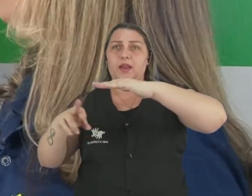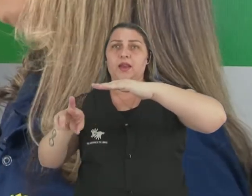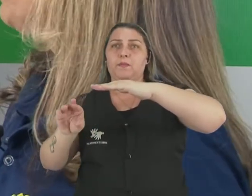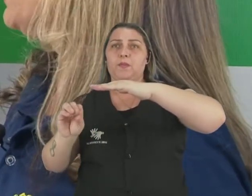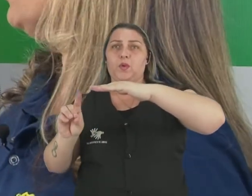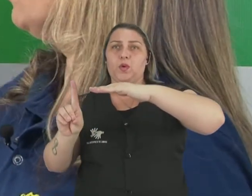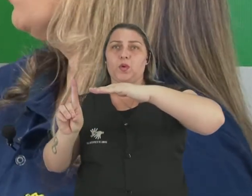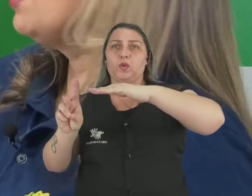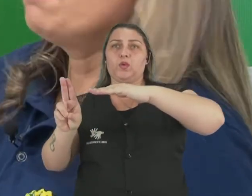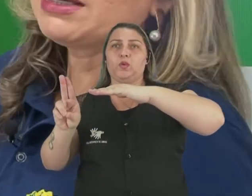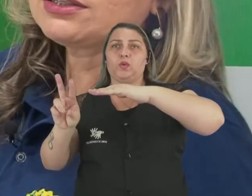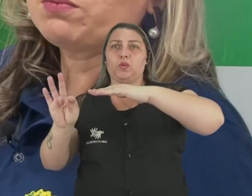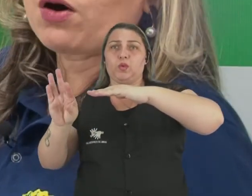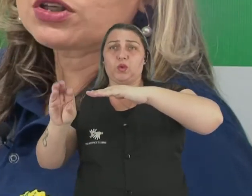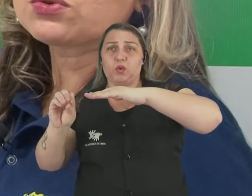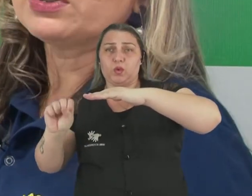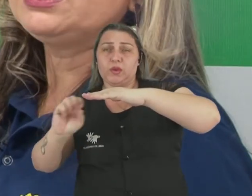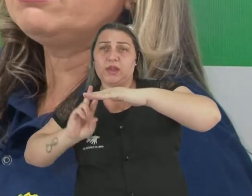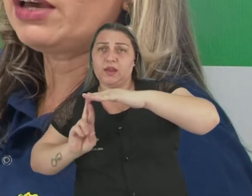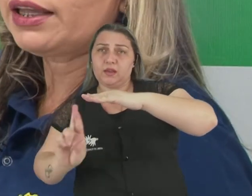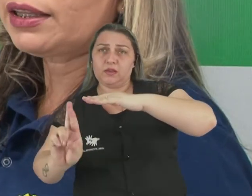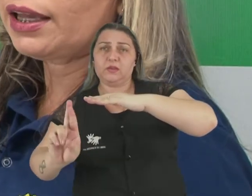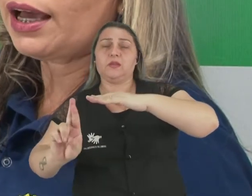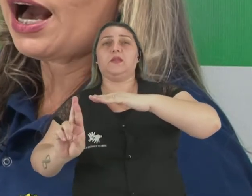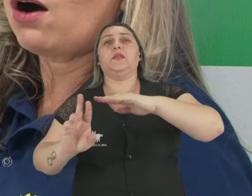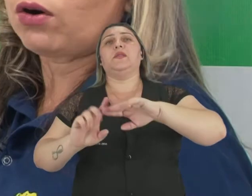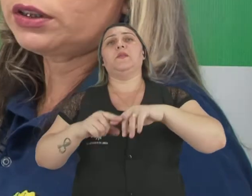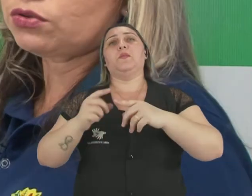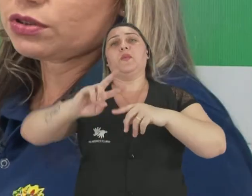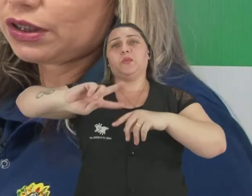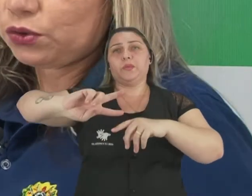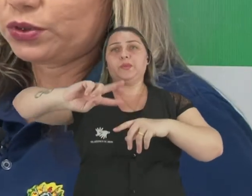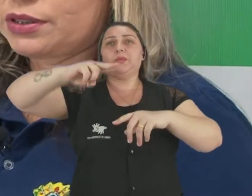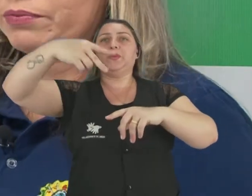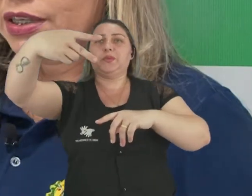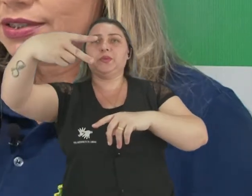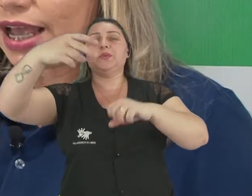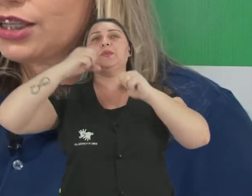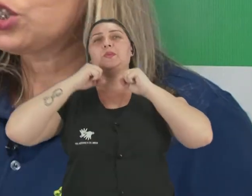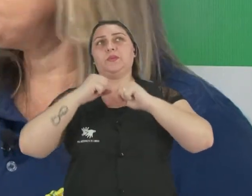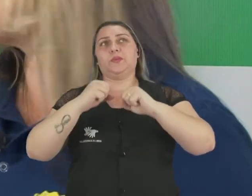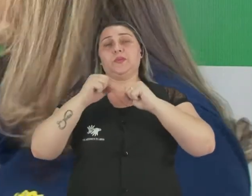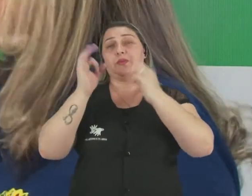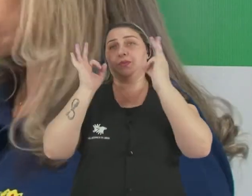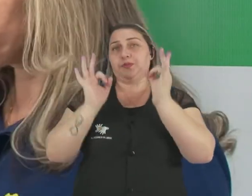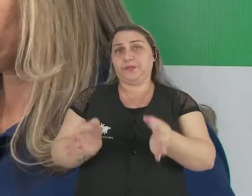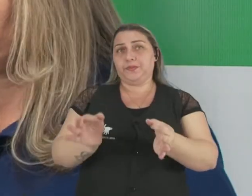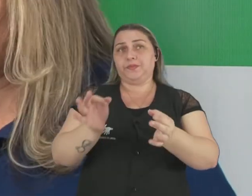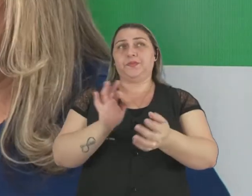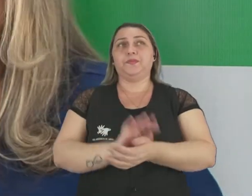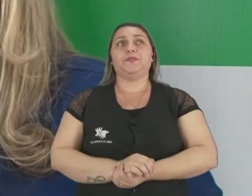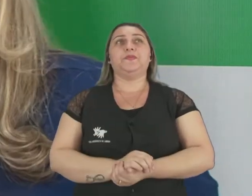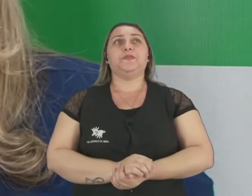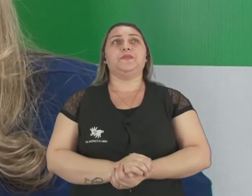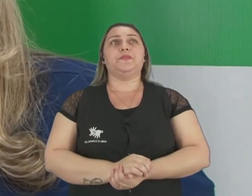baixo é o multiplicador. Mas eu posso inverter a ordem dos fatores. Certinho?